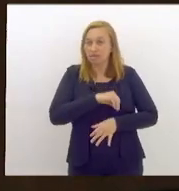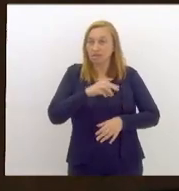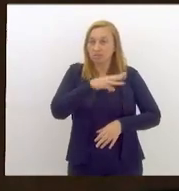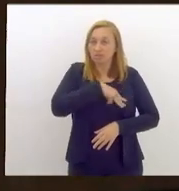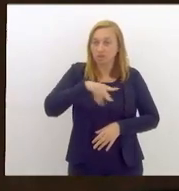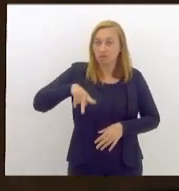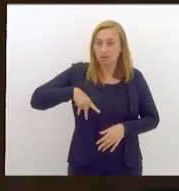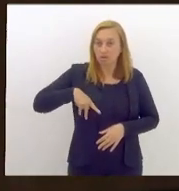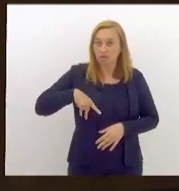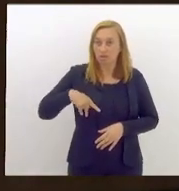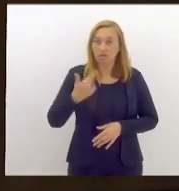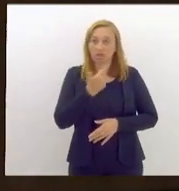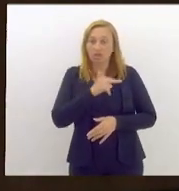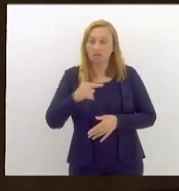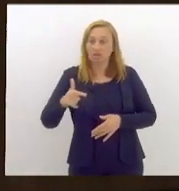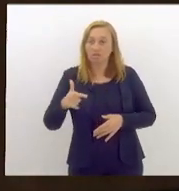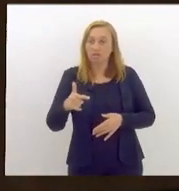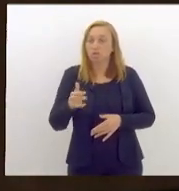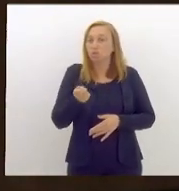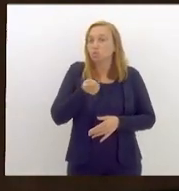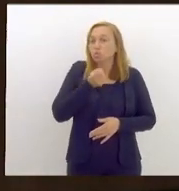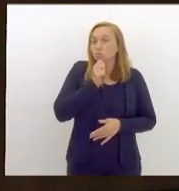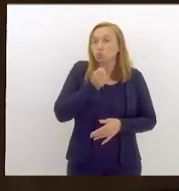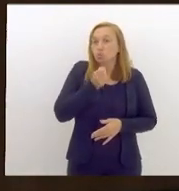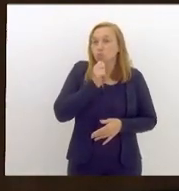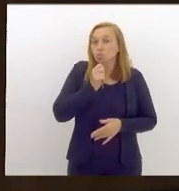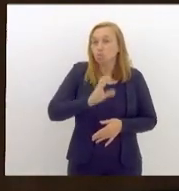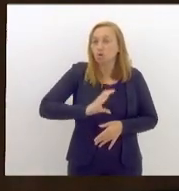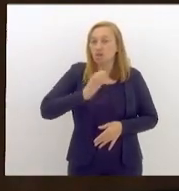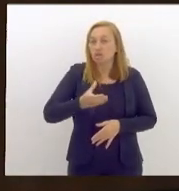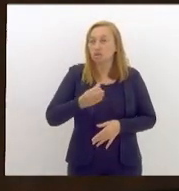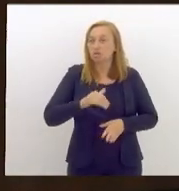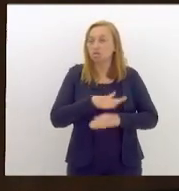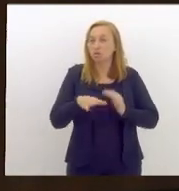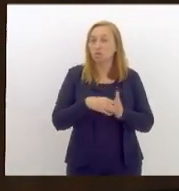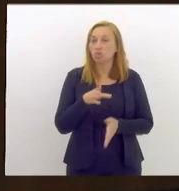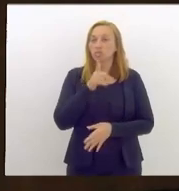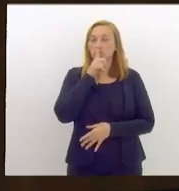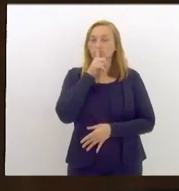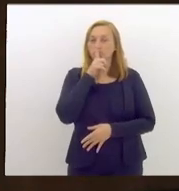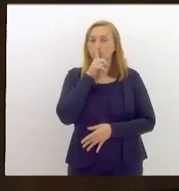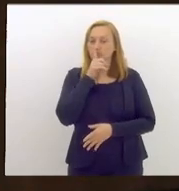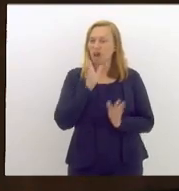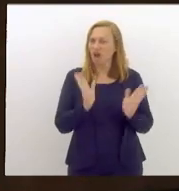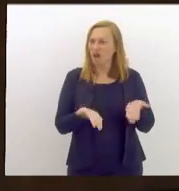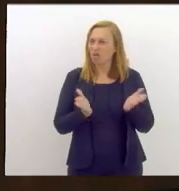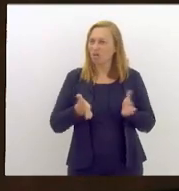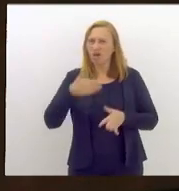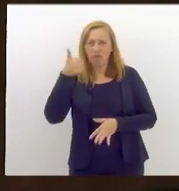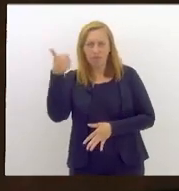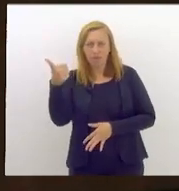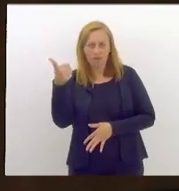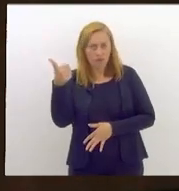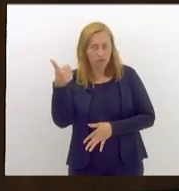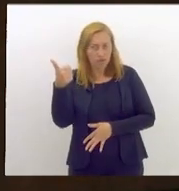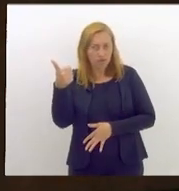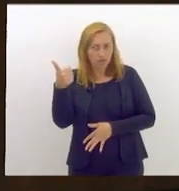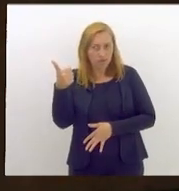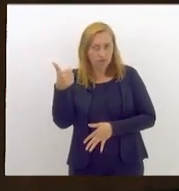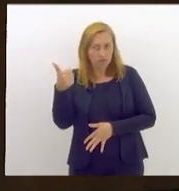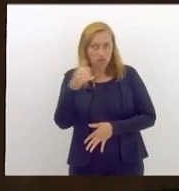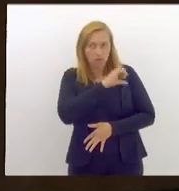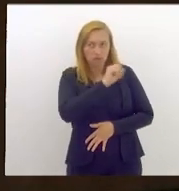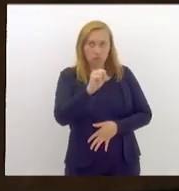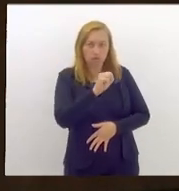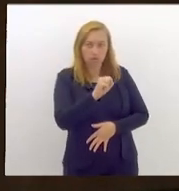público não tem nenhuma Valentina aqui todo mundo se cala agora é melhor é melhor ser isso